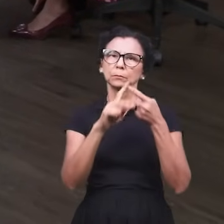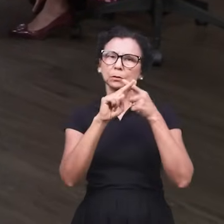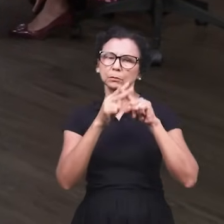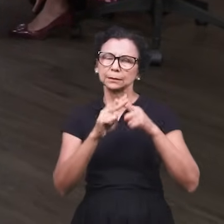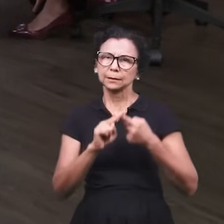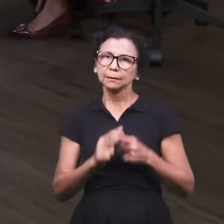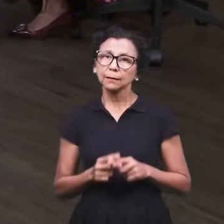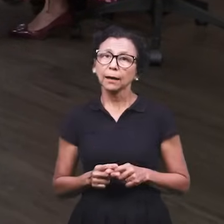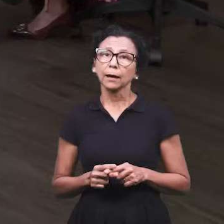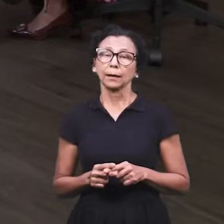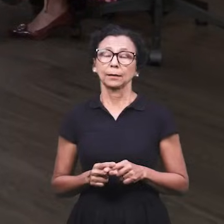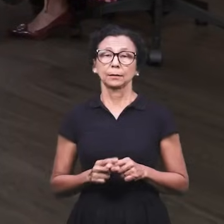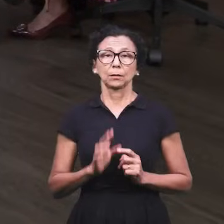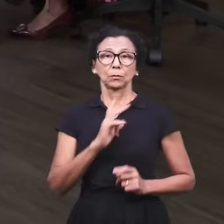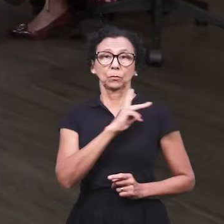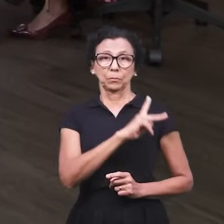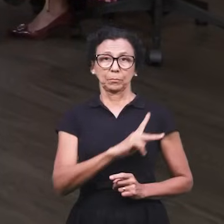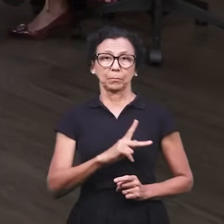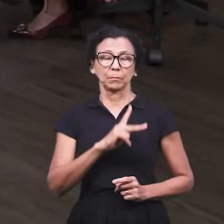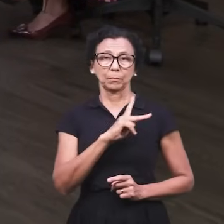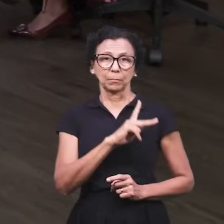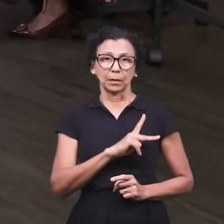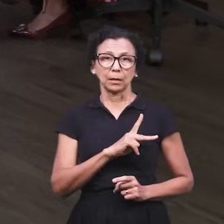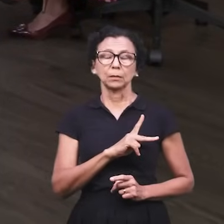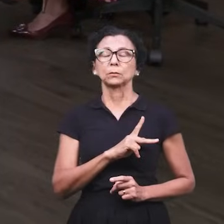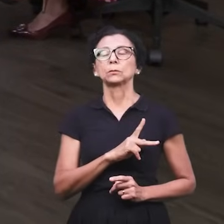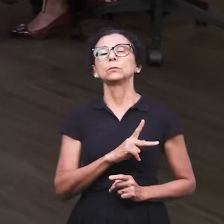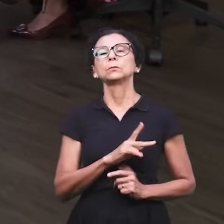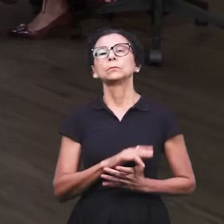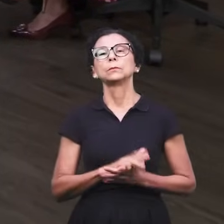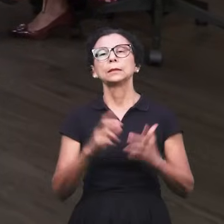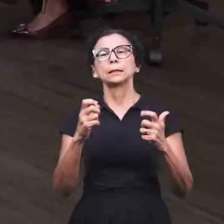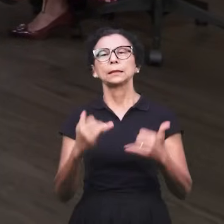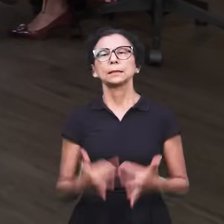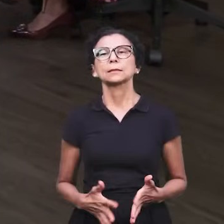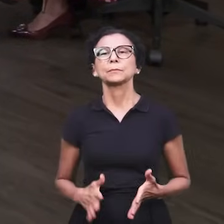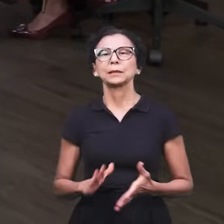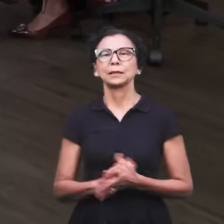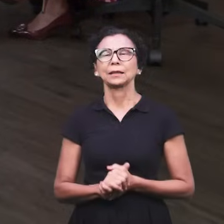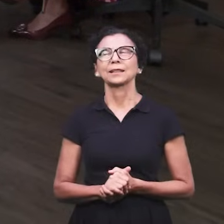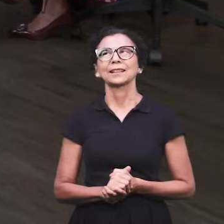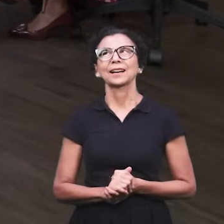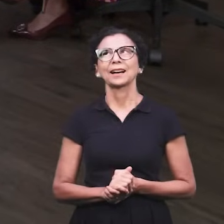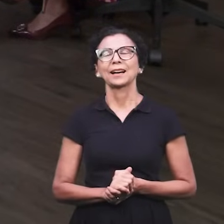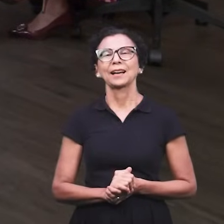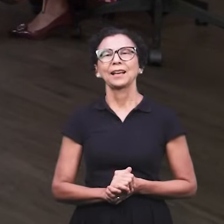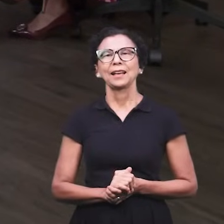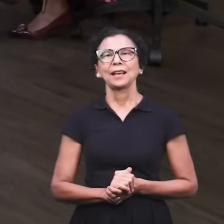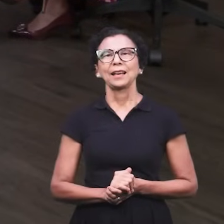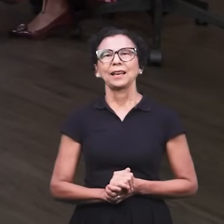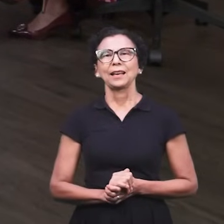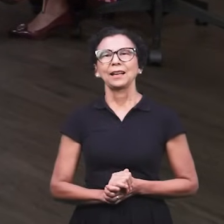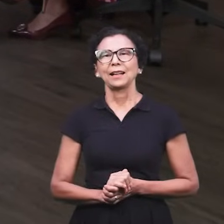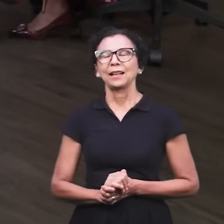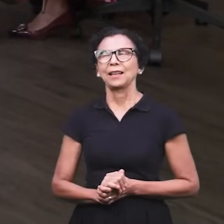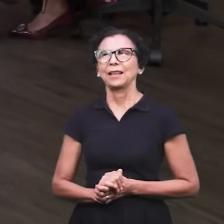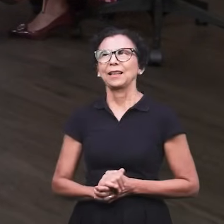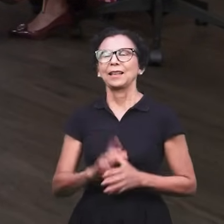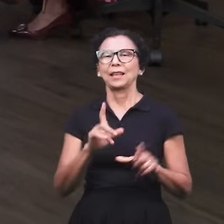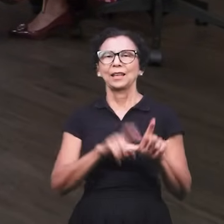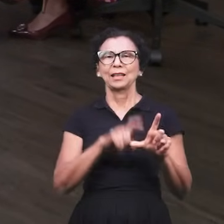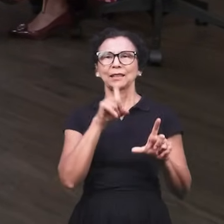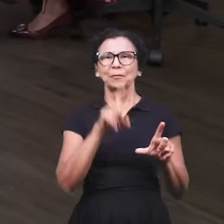Quando Paulo fala dessas coisas, nós vemos Paulo dizendo assim: não mais eu vivo, mas